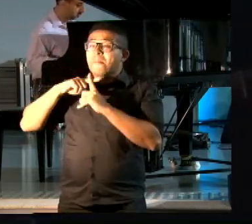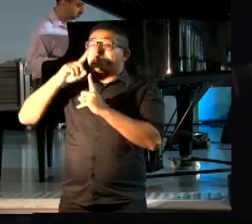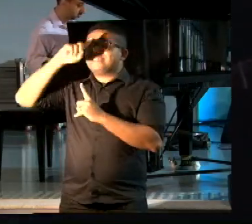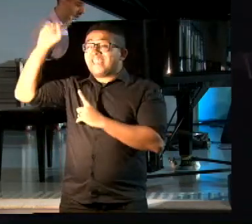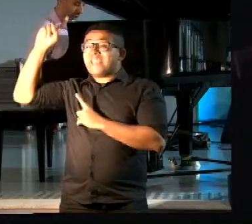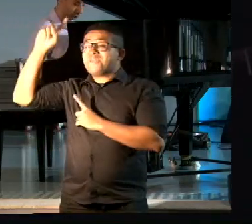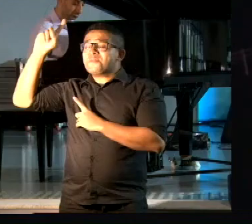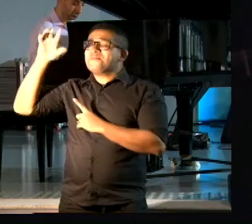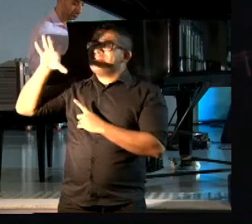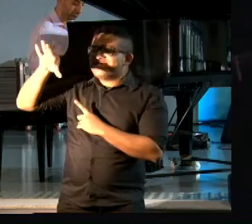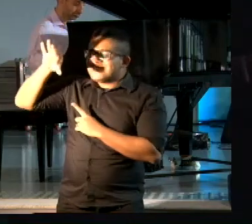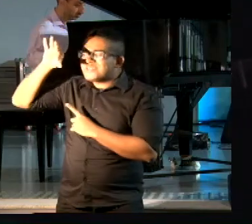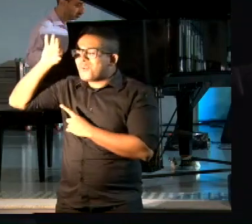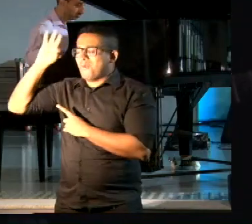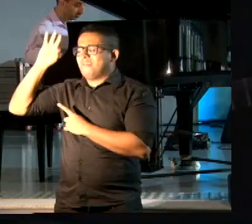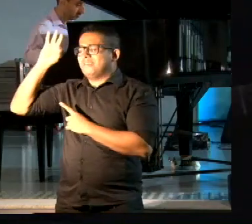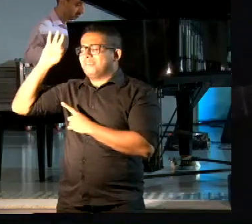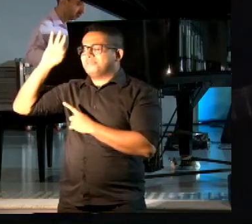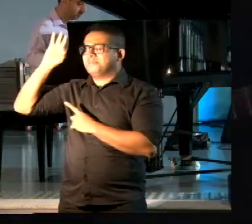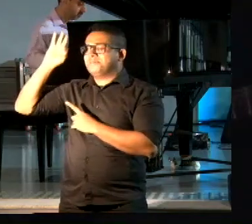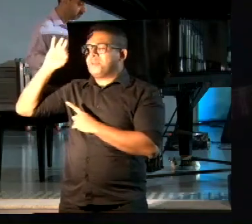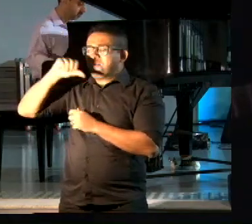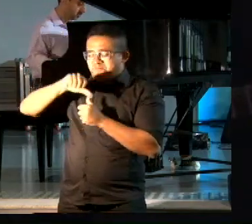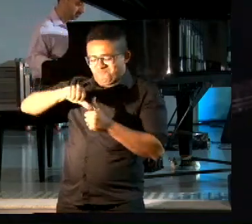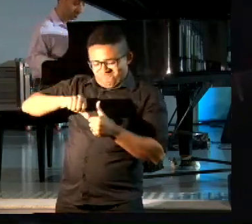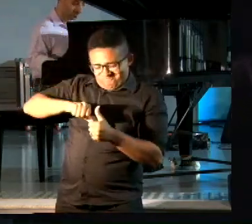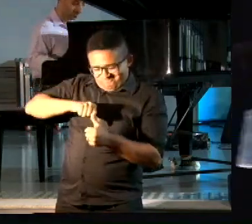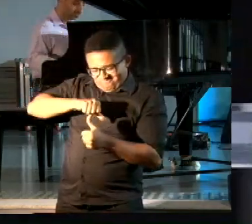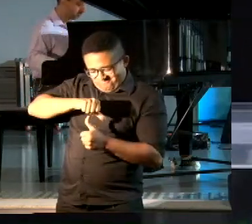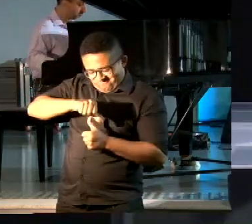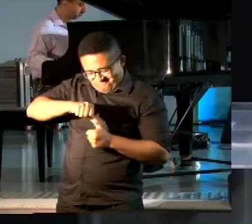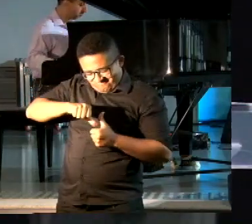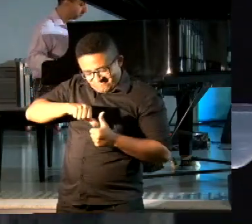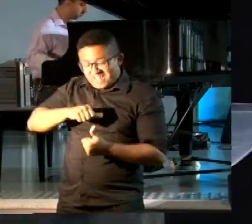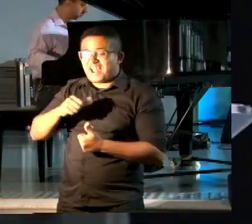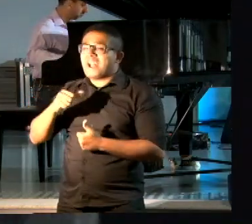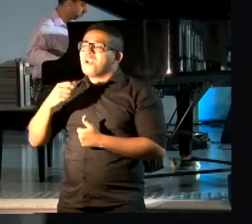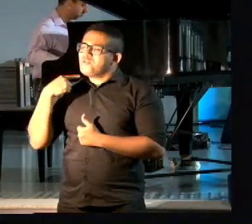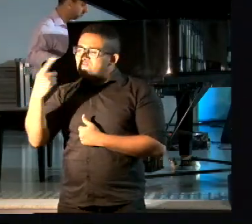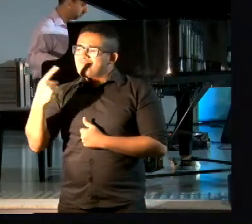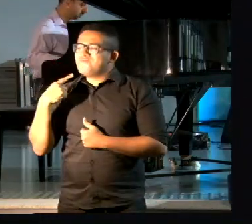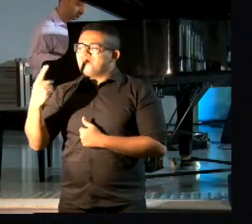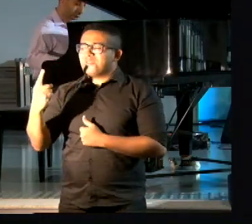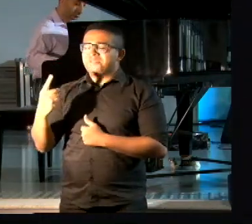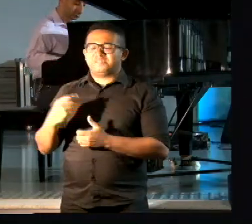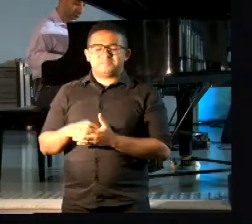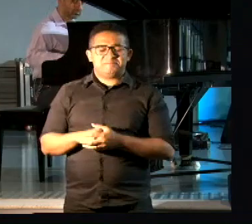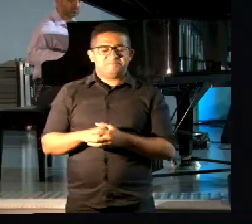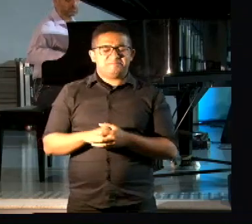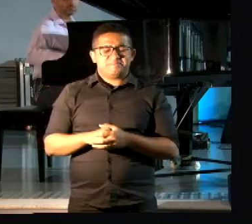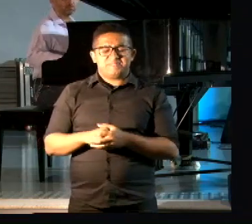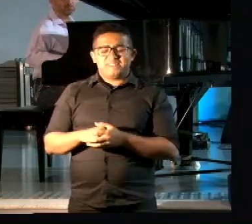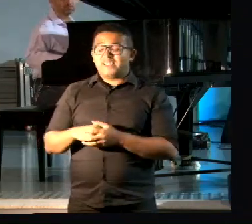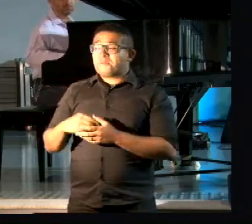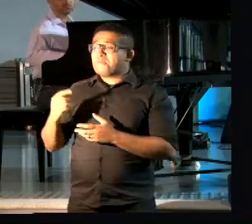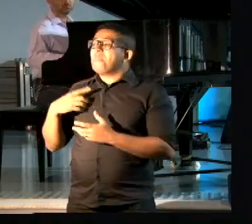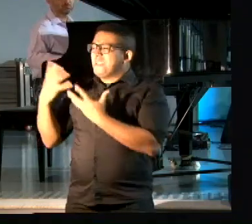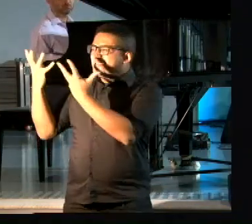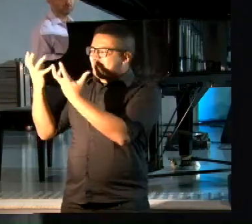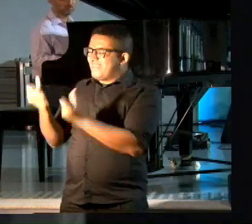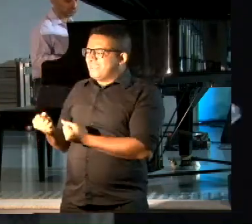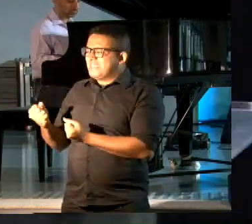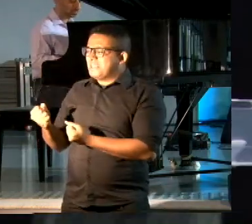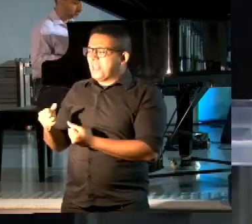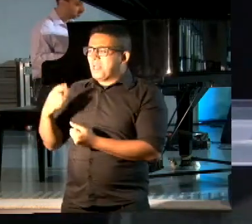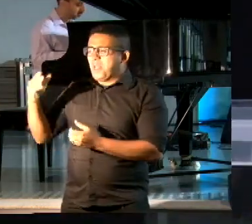Mas Ele decidiu trocar de lugar comigo e com você, de receber a punição que